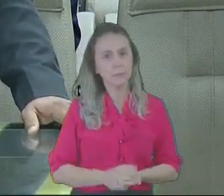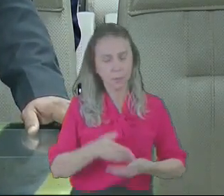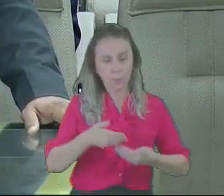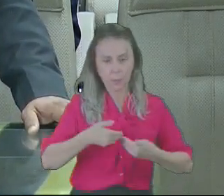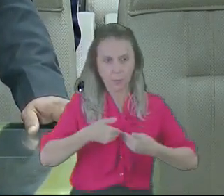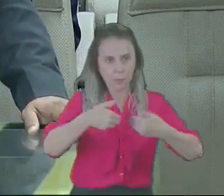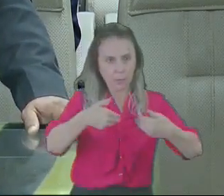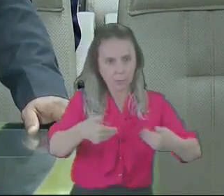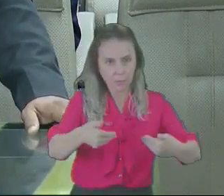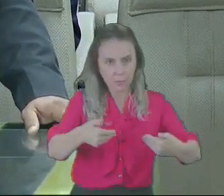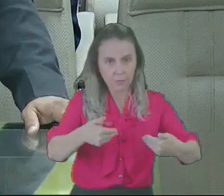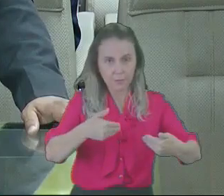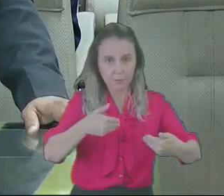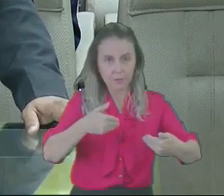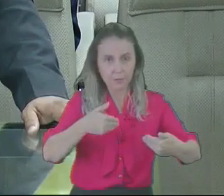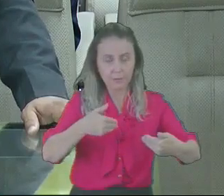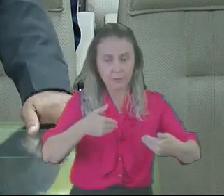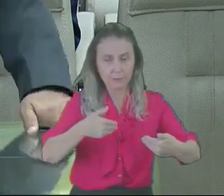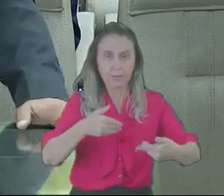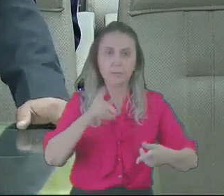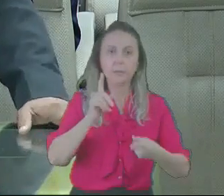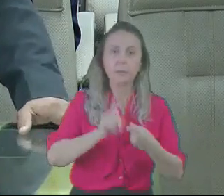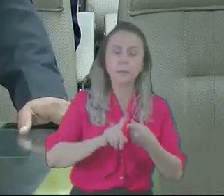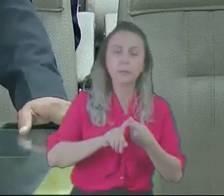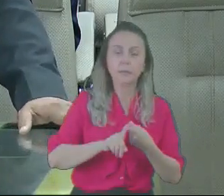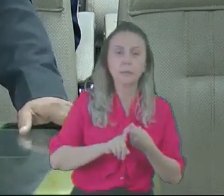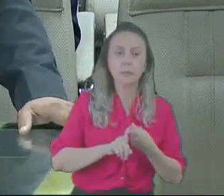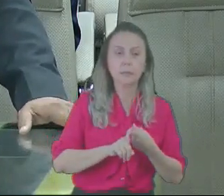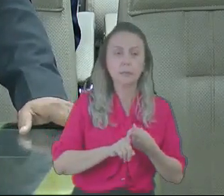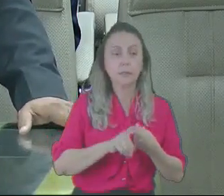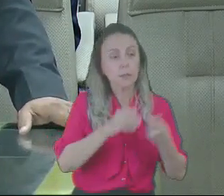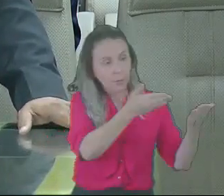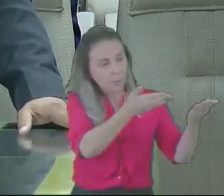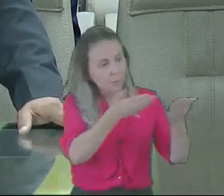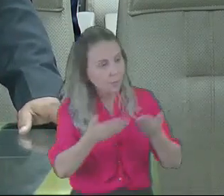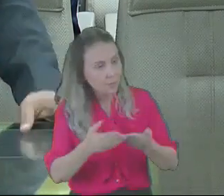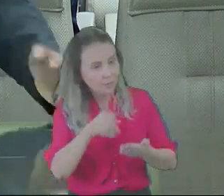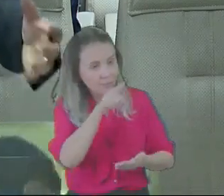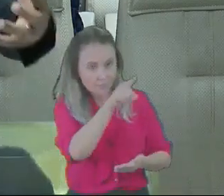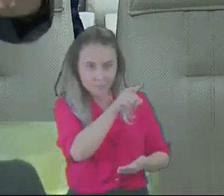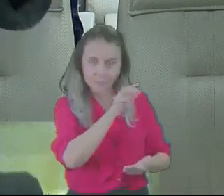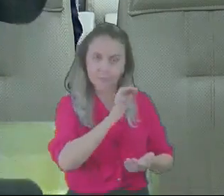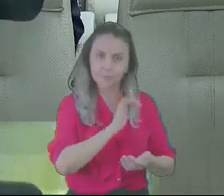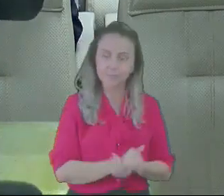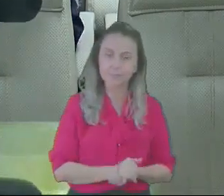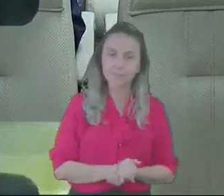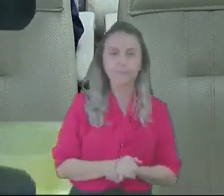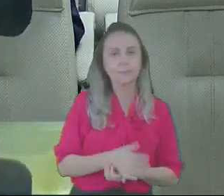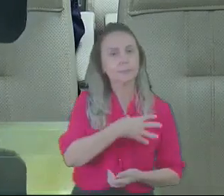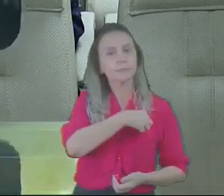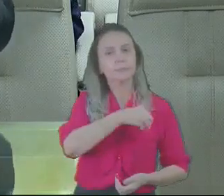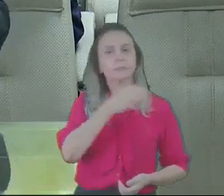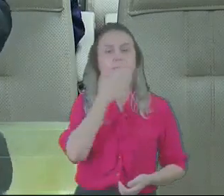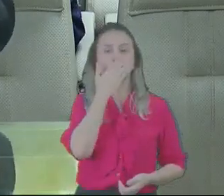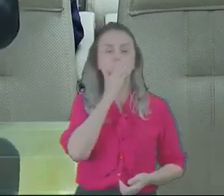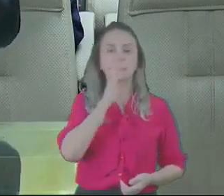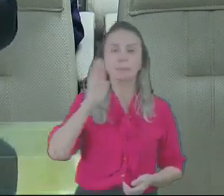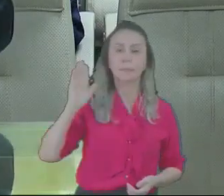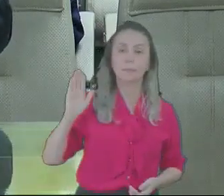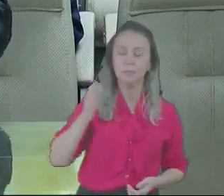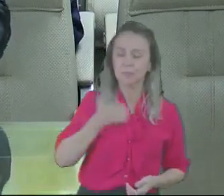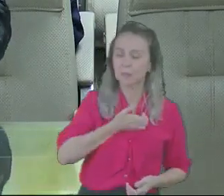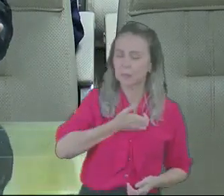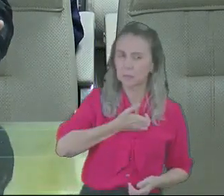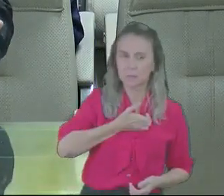mim é um convite que é feito a você e como os filhos da promessa não querem